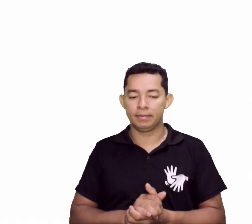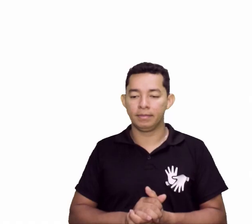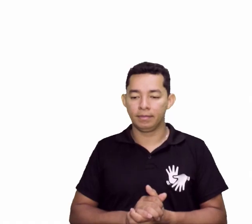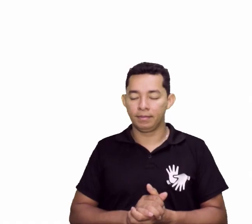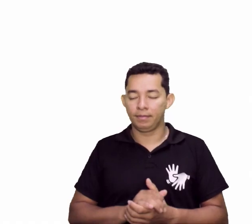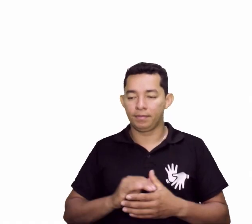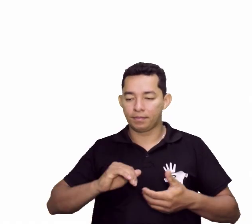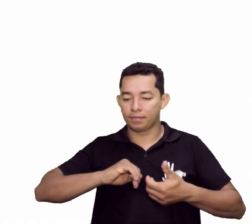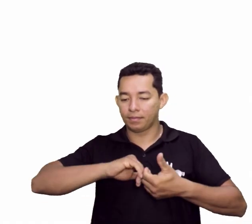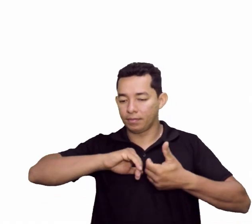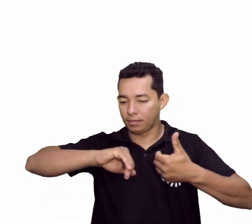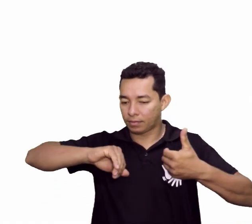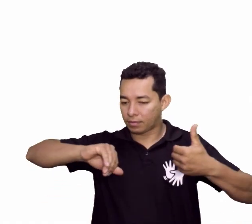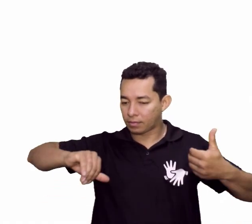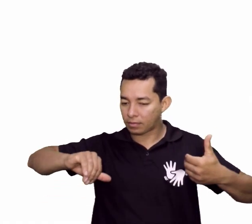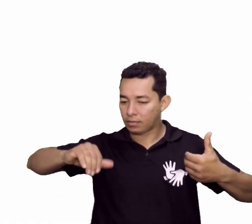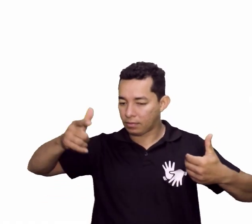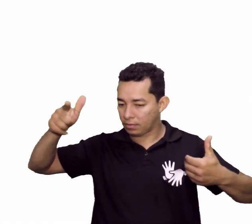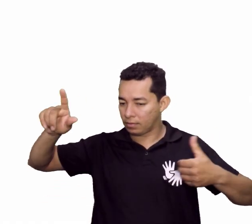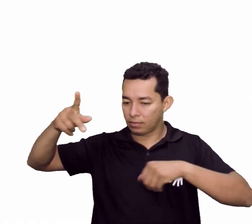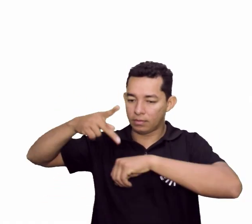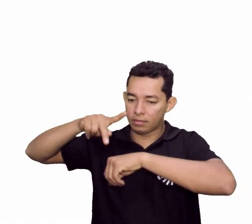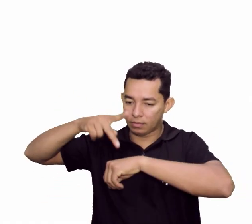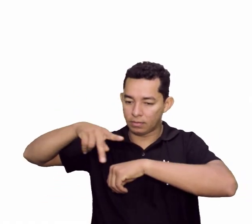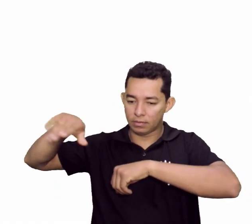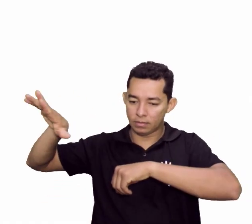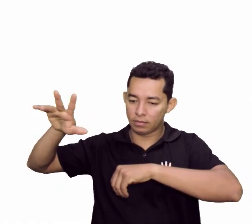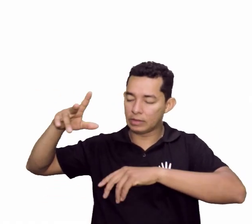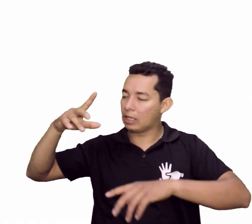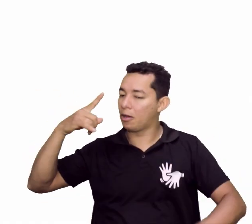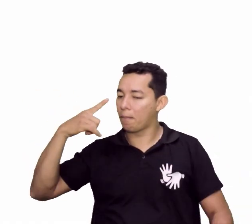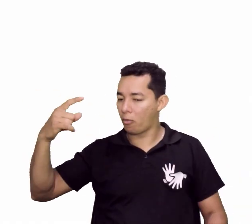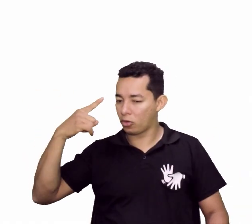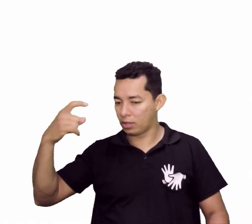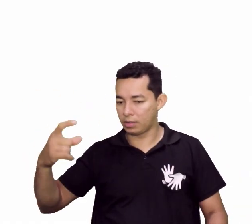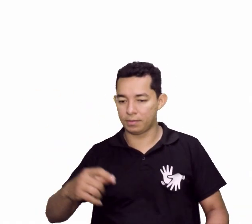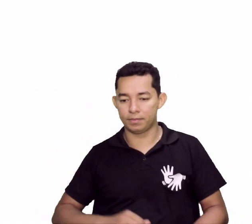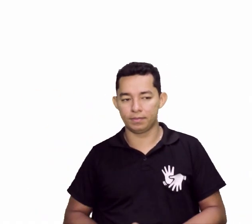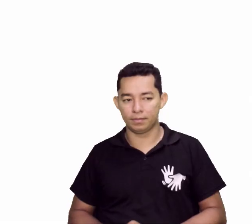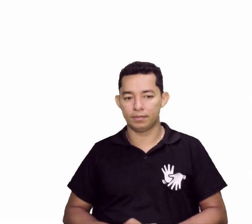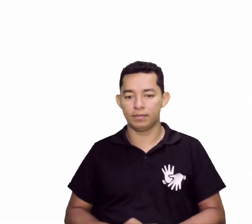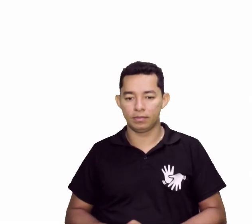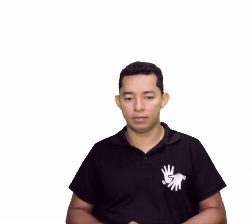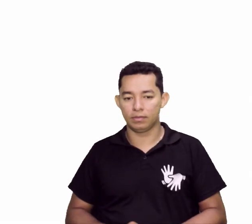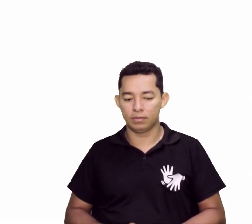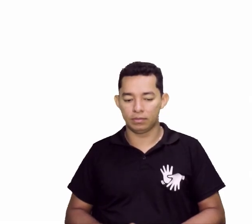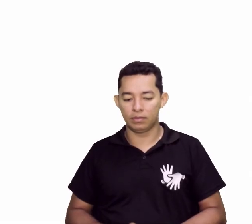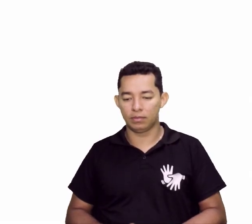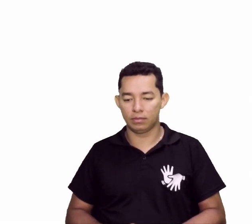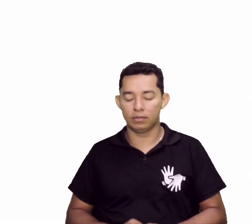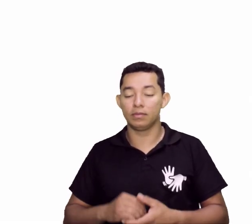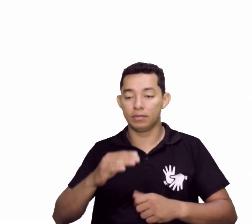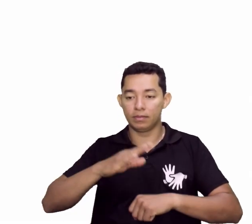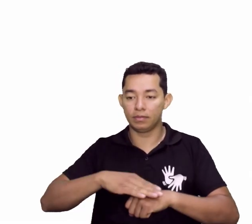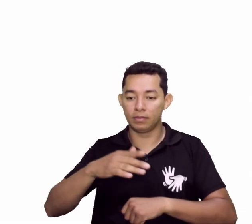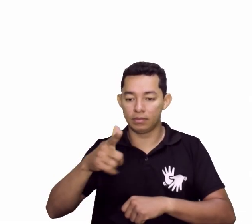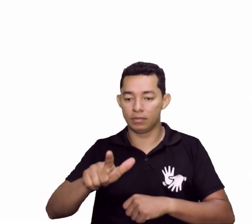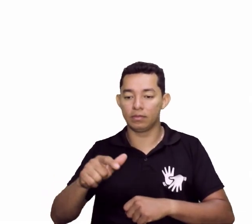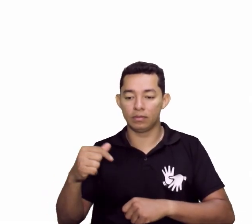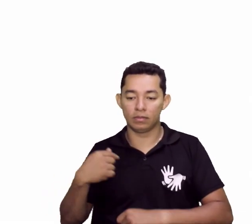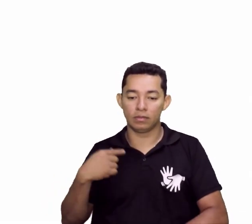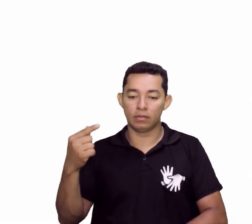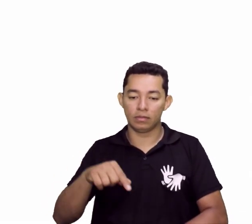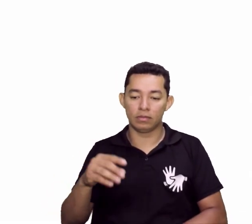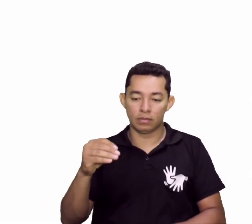se desvincular da hegemonia portuguesa sobre nós, né? E aí, mais uma vez,